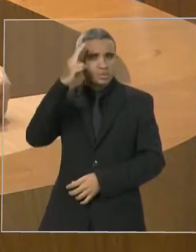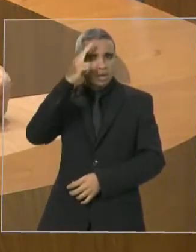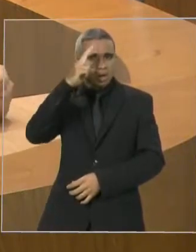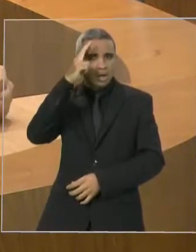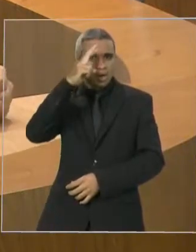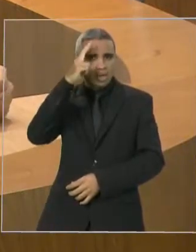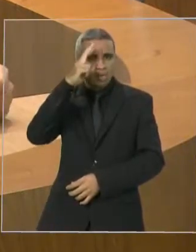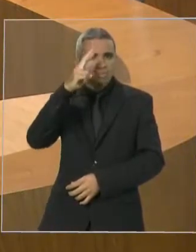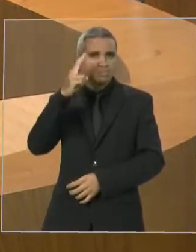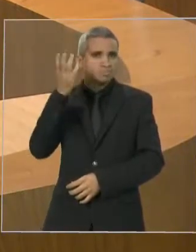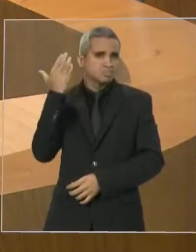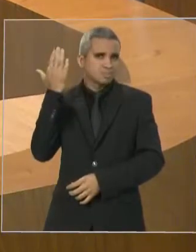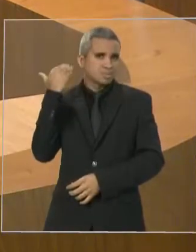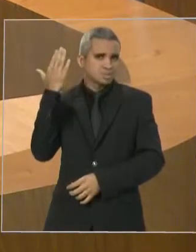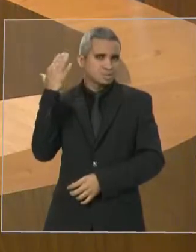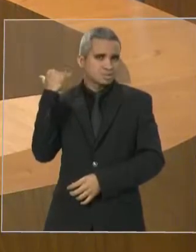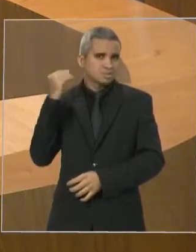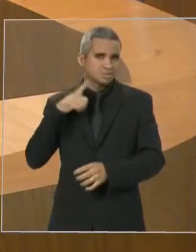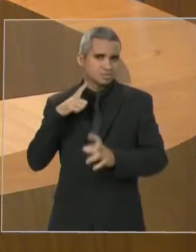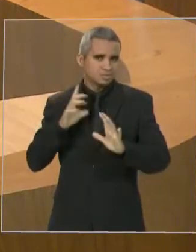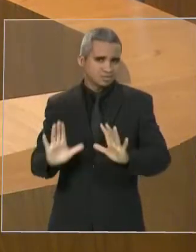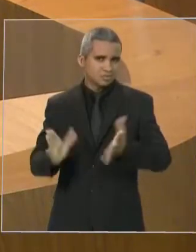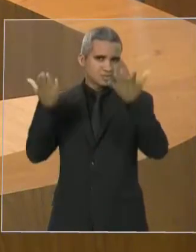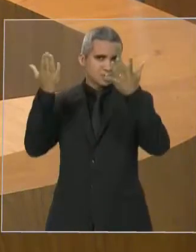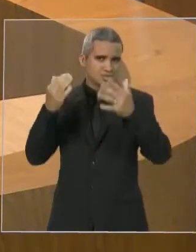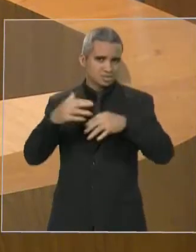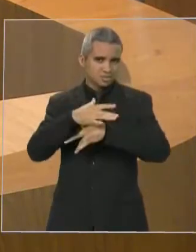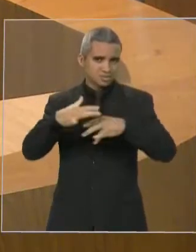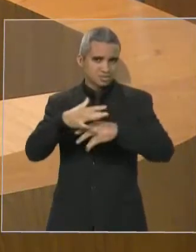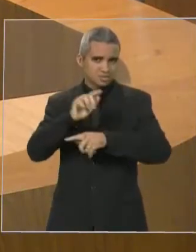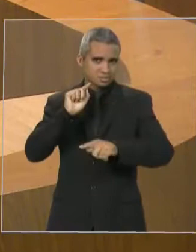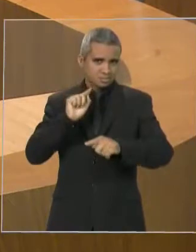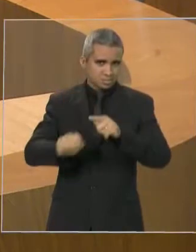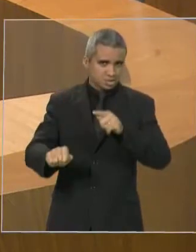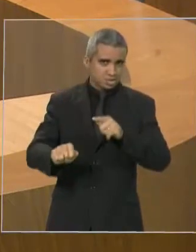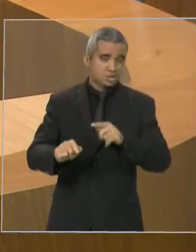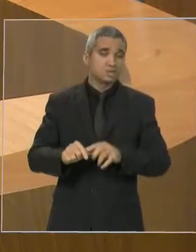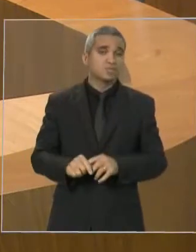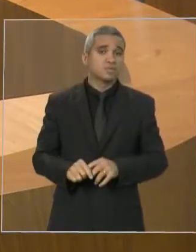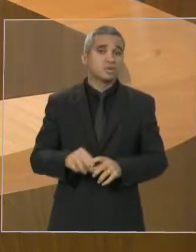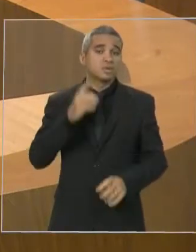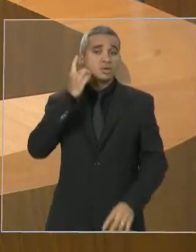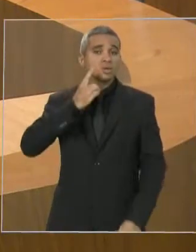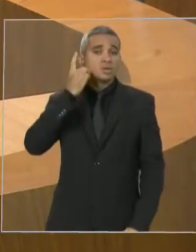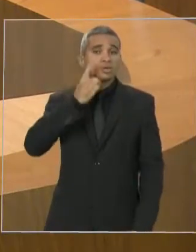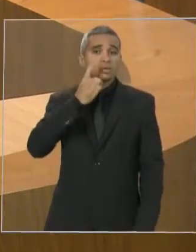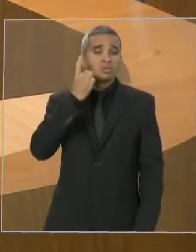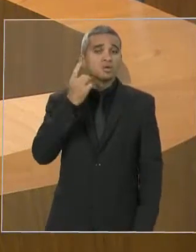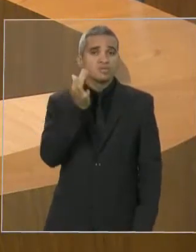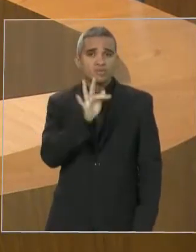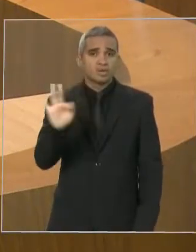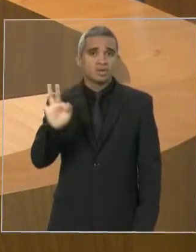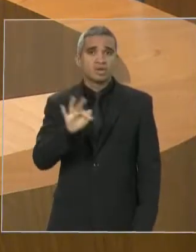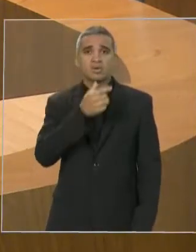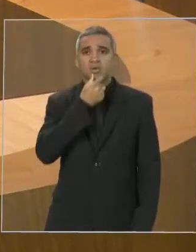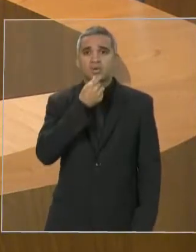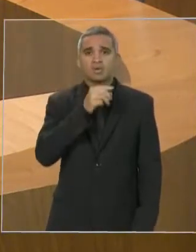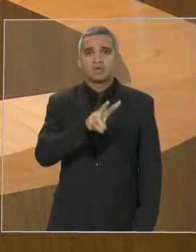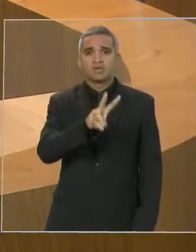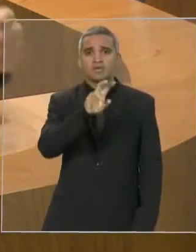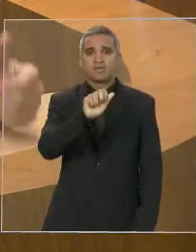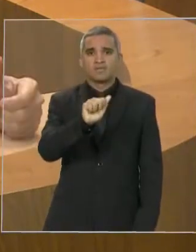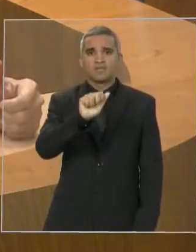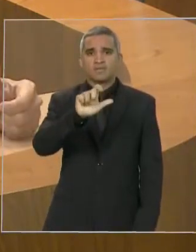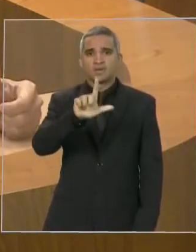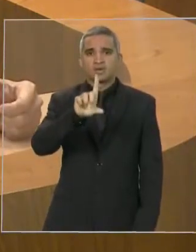em Pinheiro ano passado, e quando o deputado federal Valdir Maranhão, que